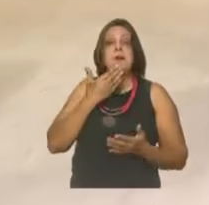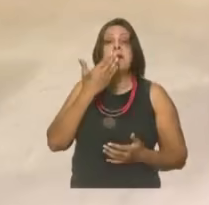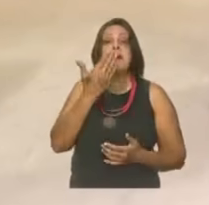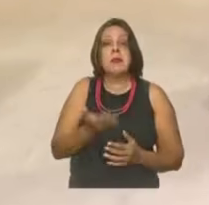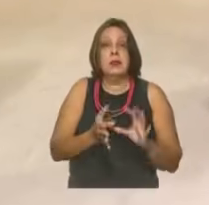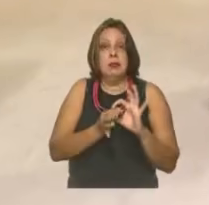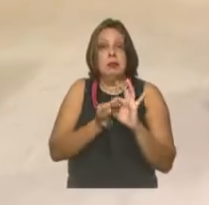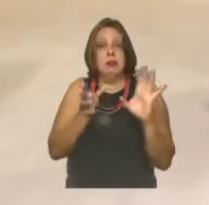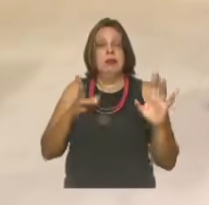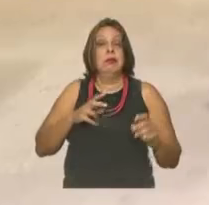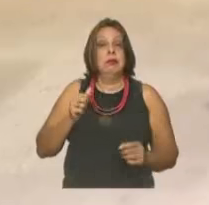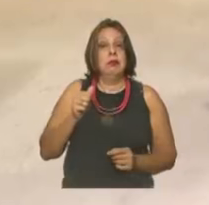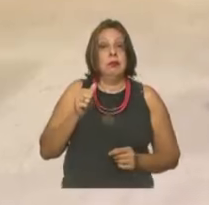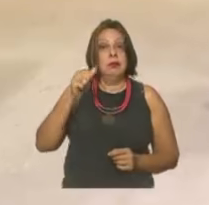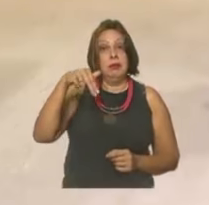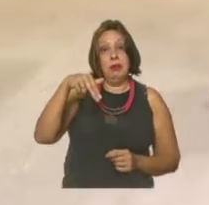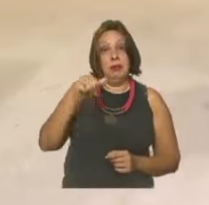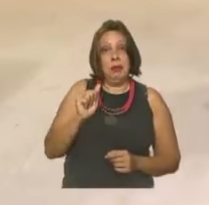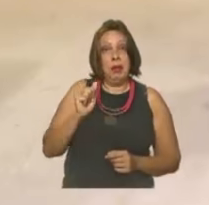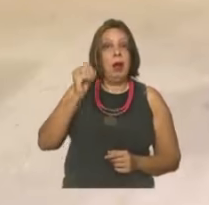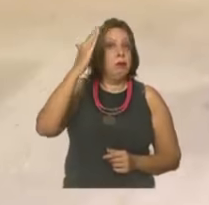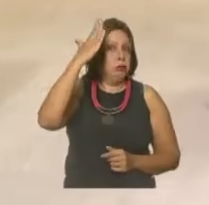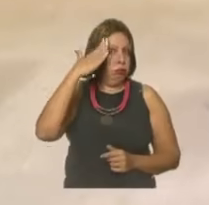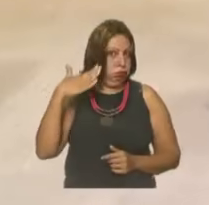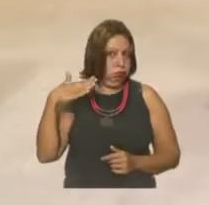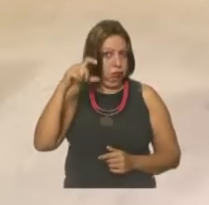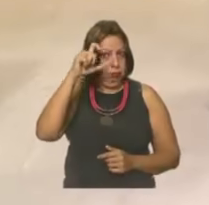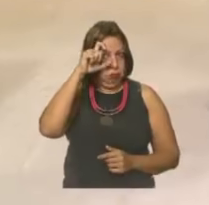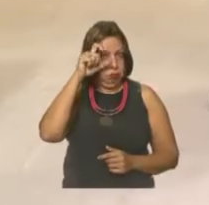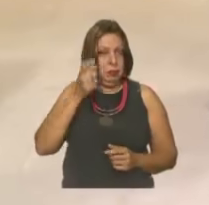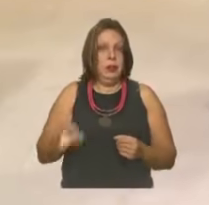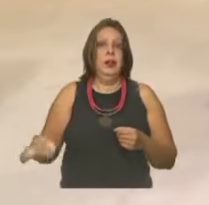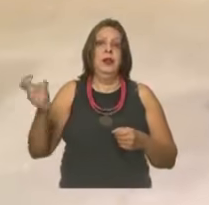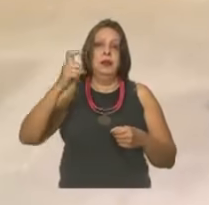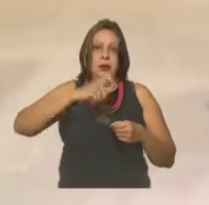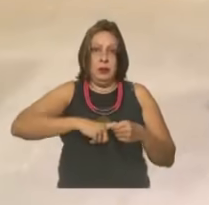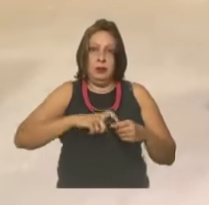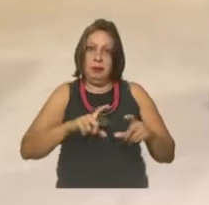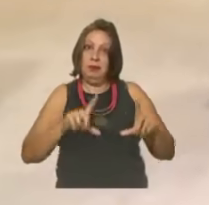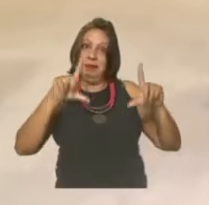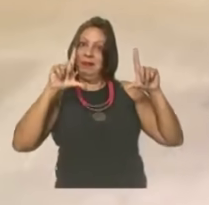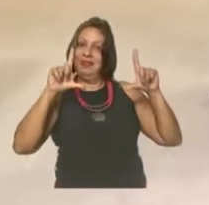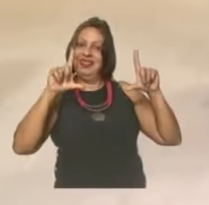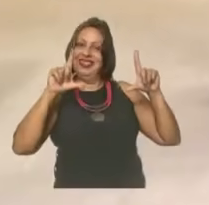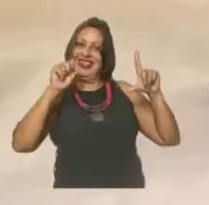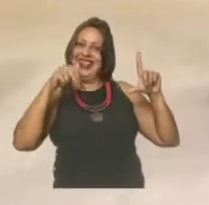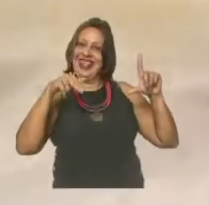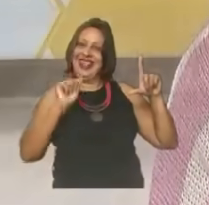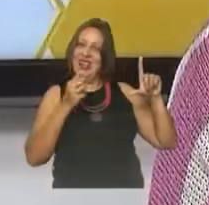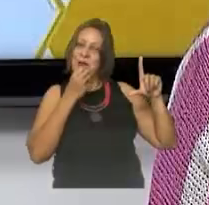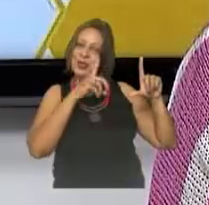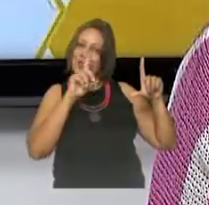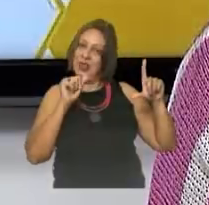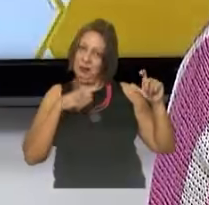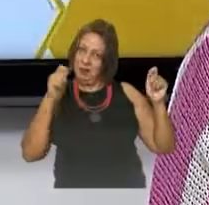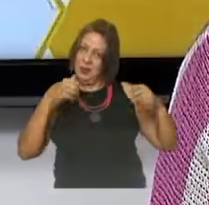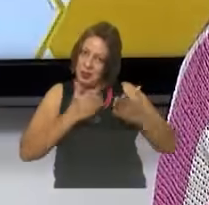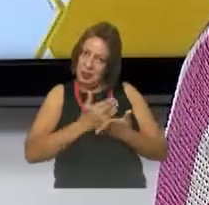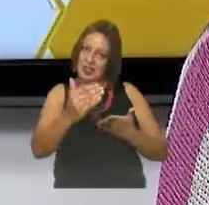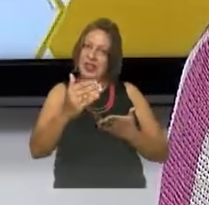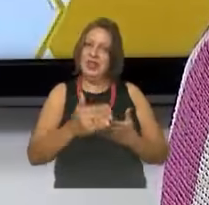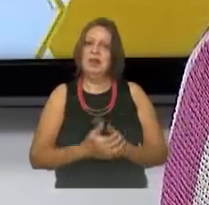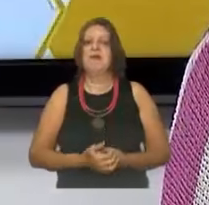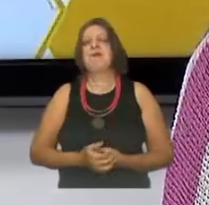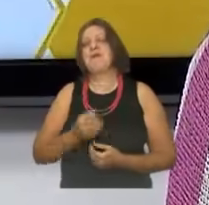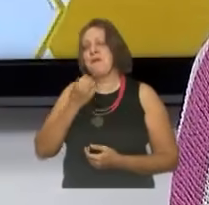autorização para a Ana Carolina, auditora, para iniciarmos os sorteios de hoje. Voltamos lá no destaque da Ana. Ana, bom dia mais uma vez, podemos iniciar os sorteios?